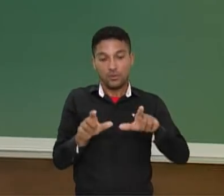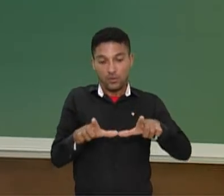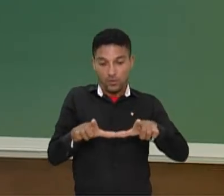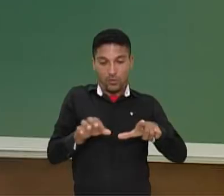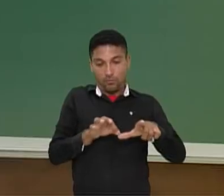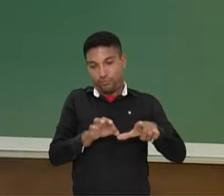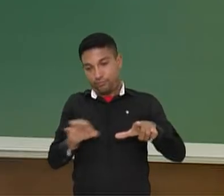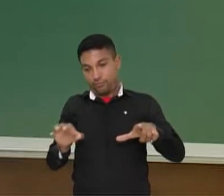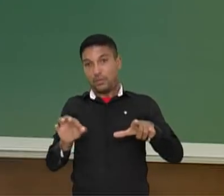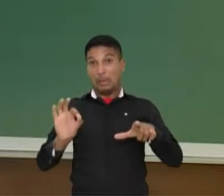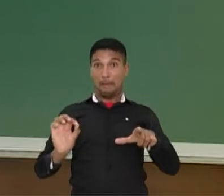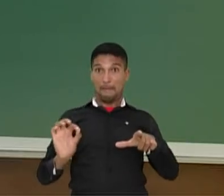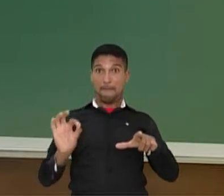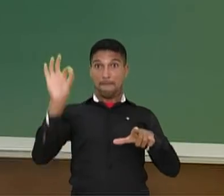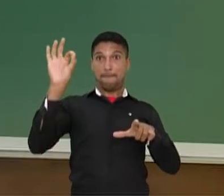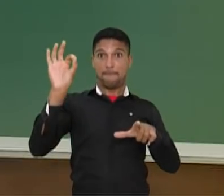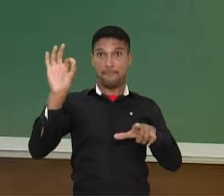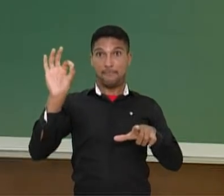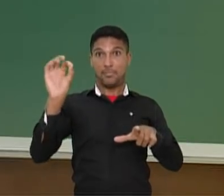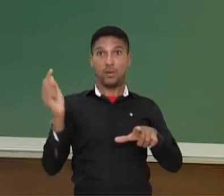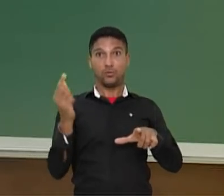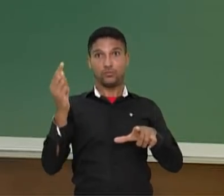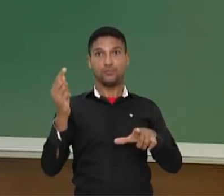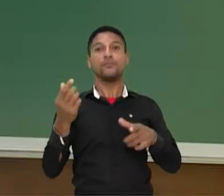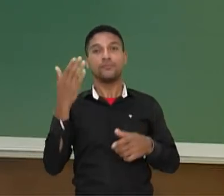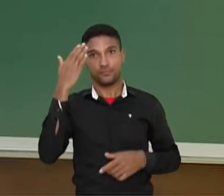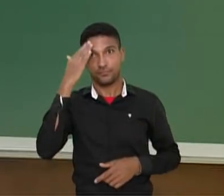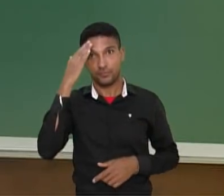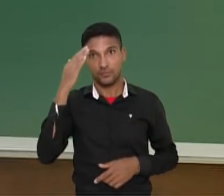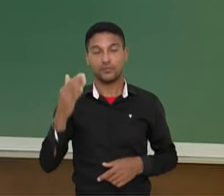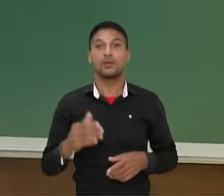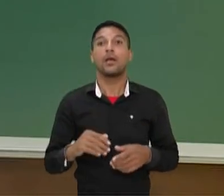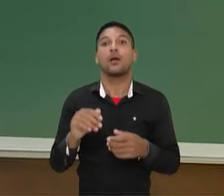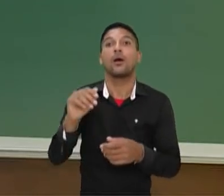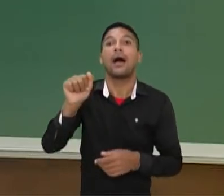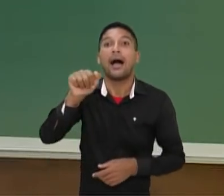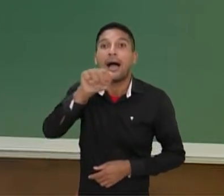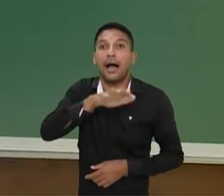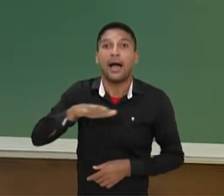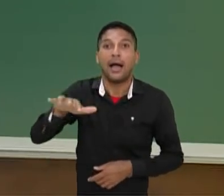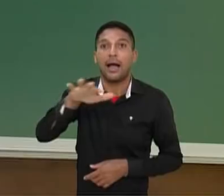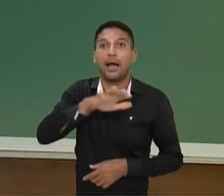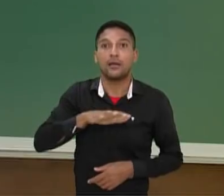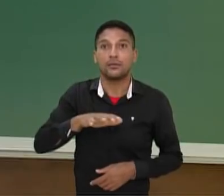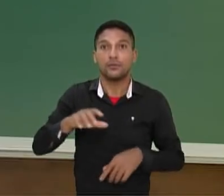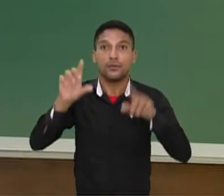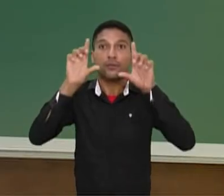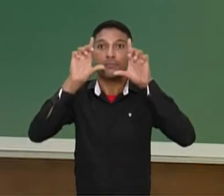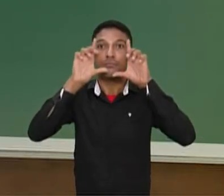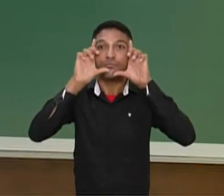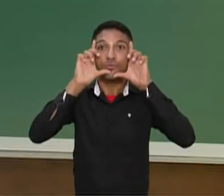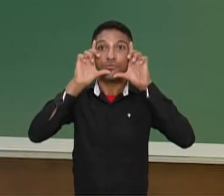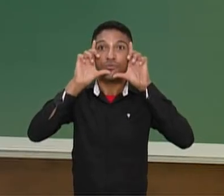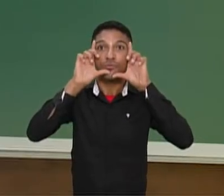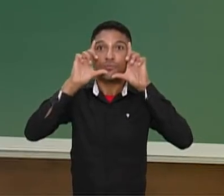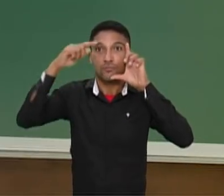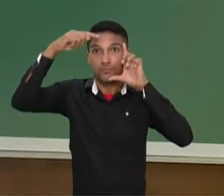só na superfície, comprimento vezes altura, tá bom? Então, área, o quanto cabe